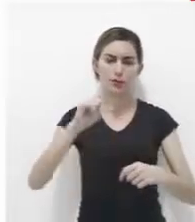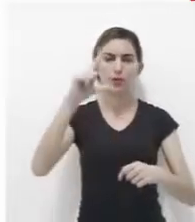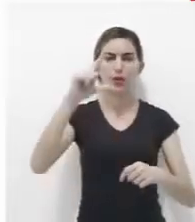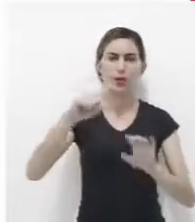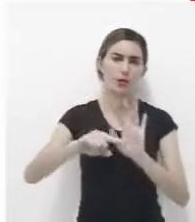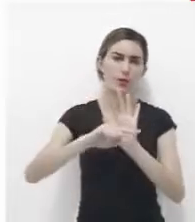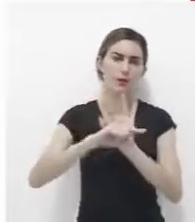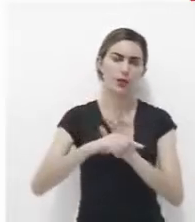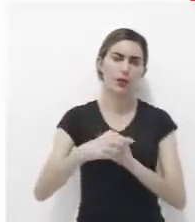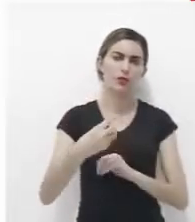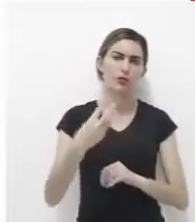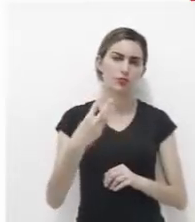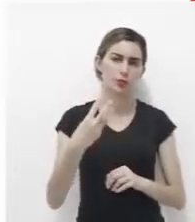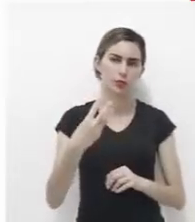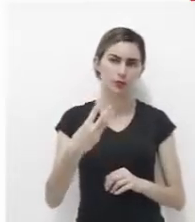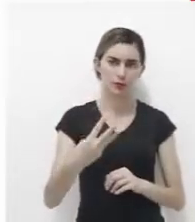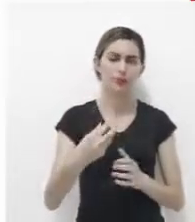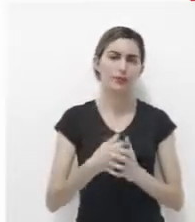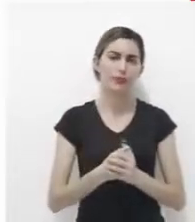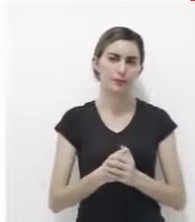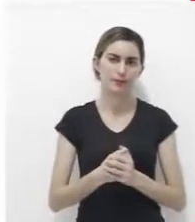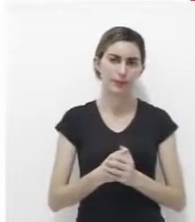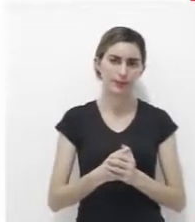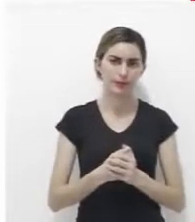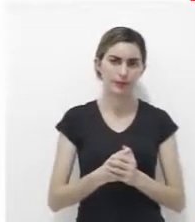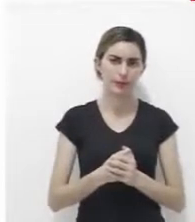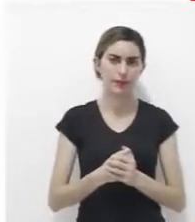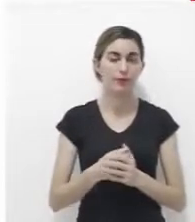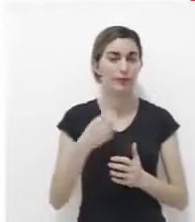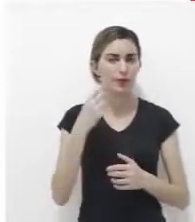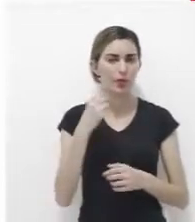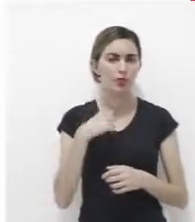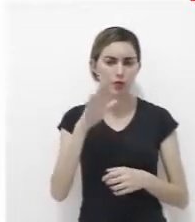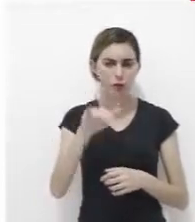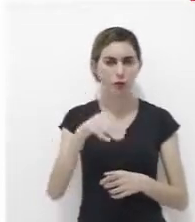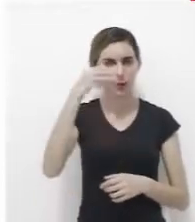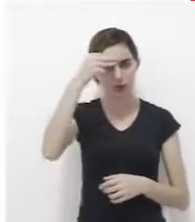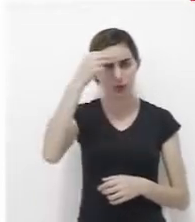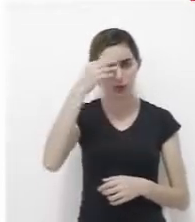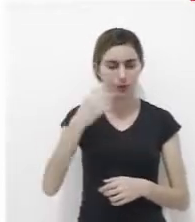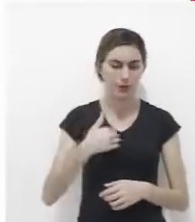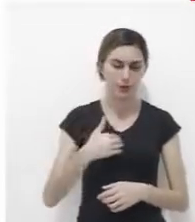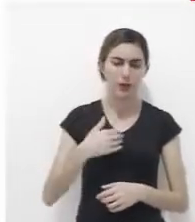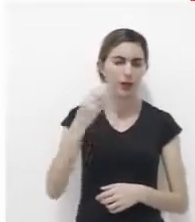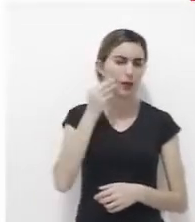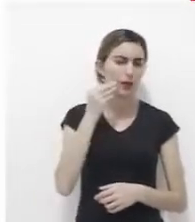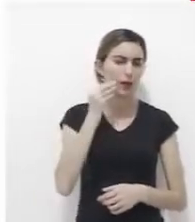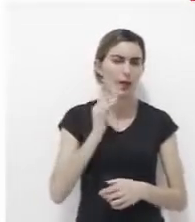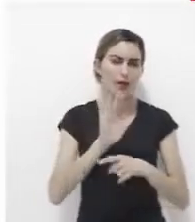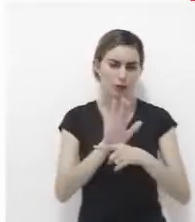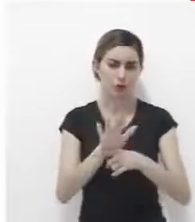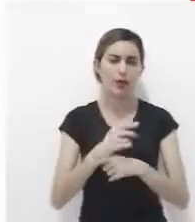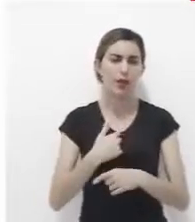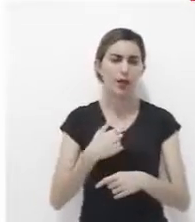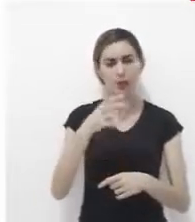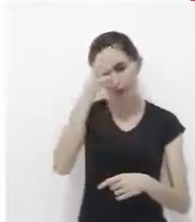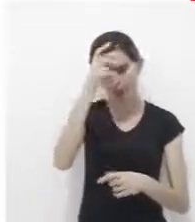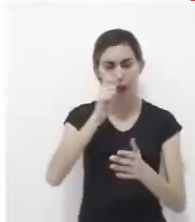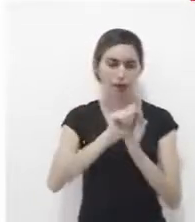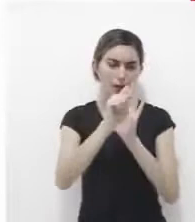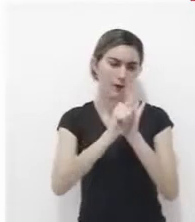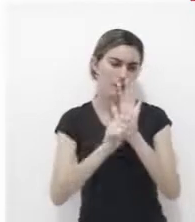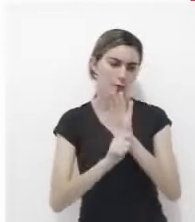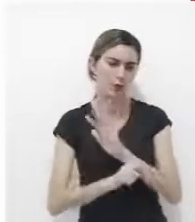x maior que menos 3. Aí eu chamei uma sobrinha minha aqui para tentar me ajudar. Ela disse, tio, eu entendi.